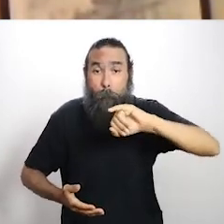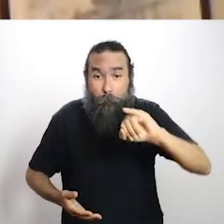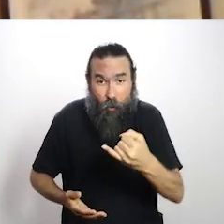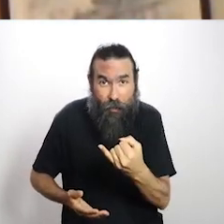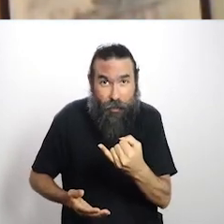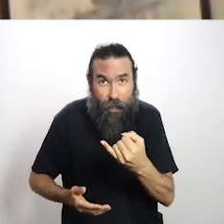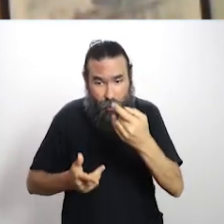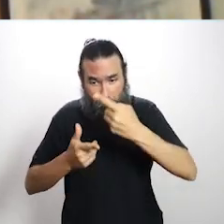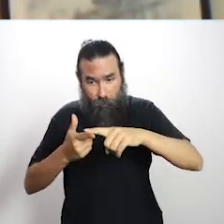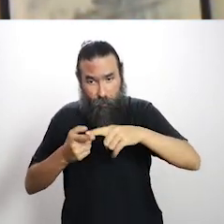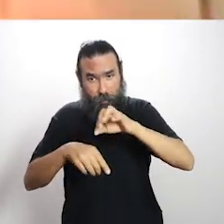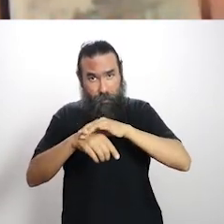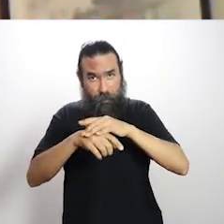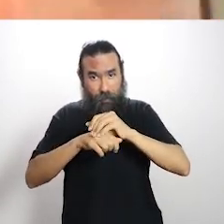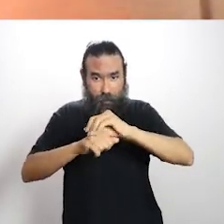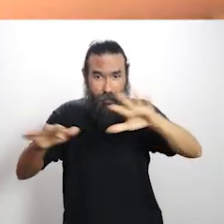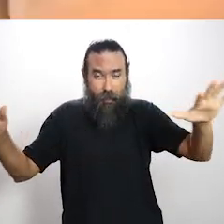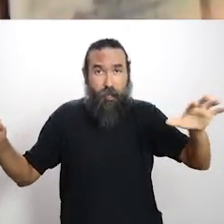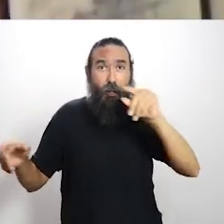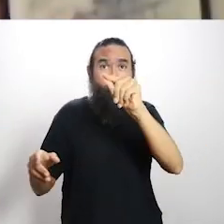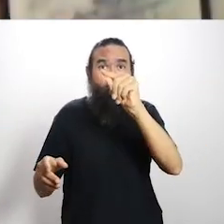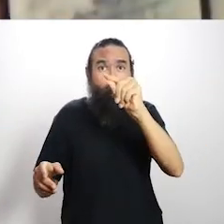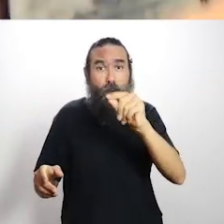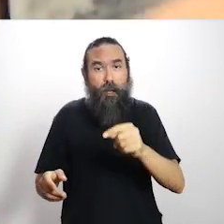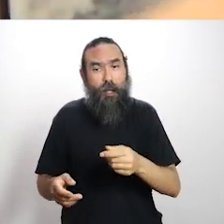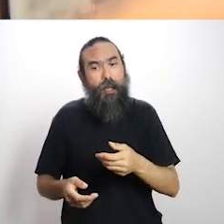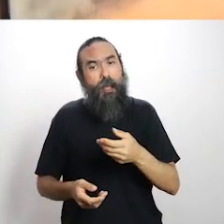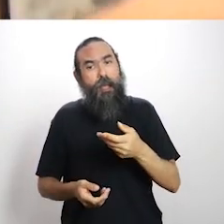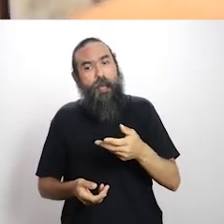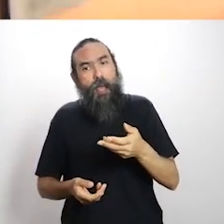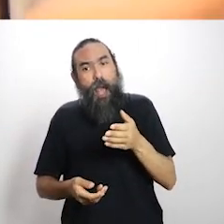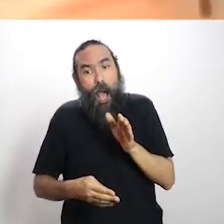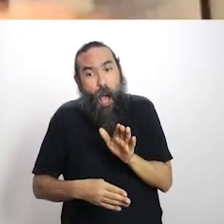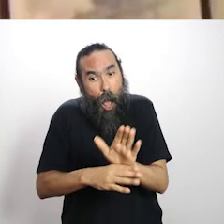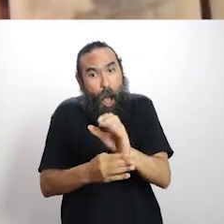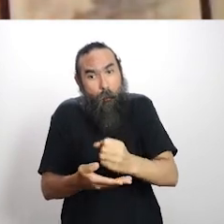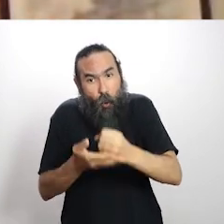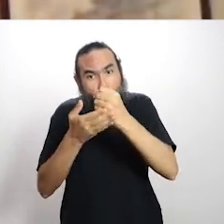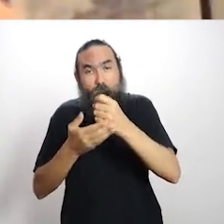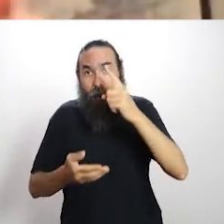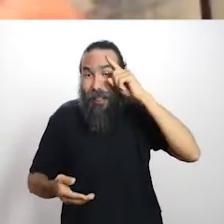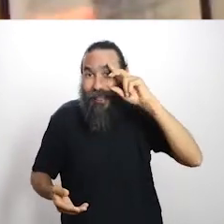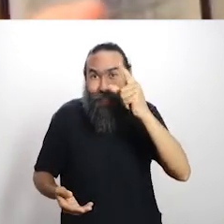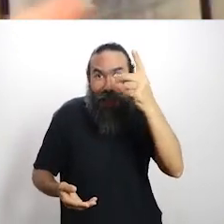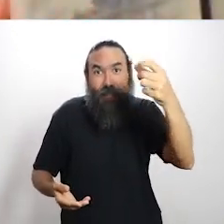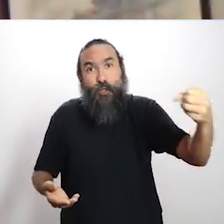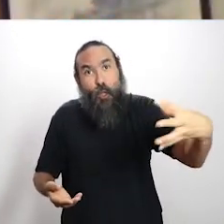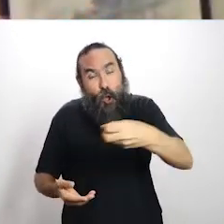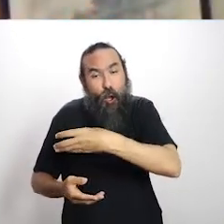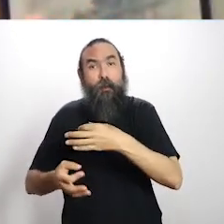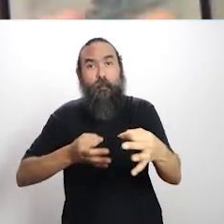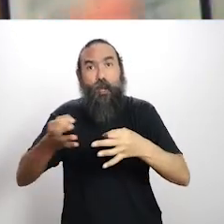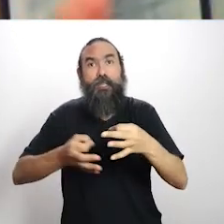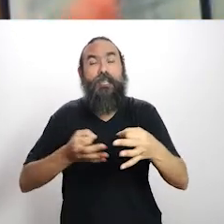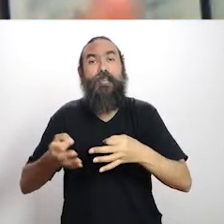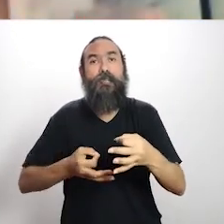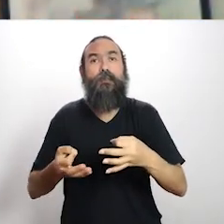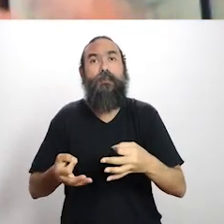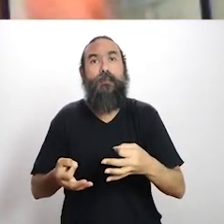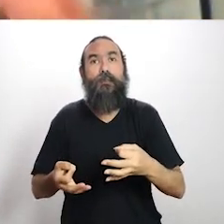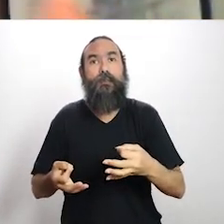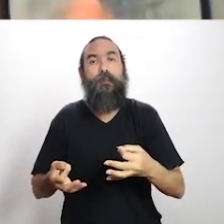Albert Camus alguém pode ter um edital pra criar uma coreografia uma